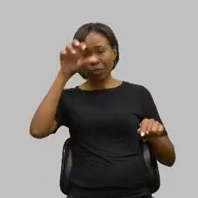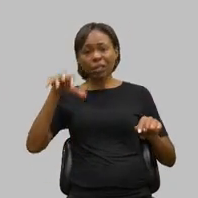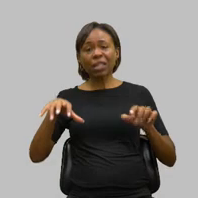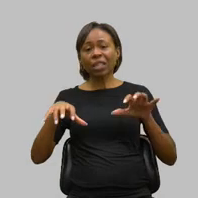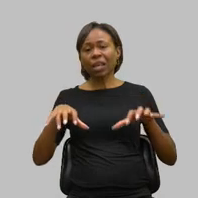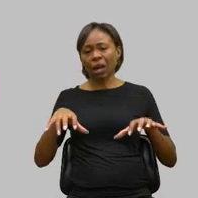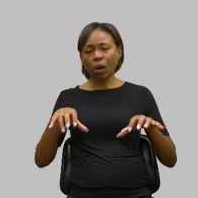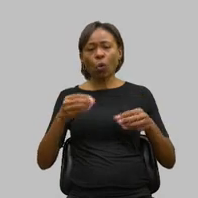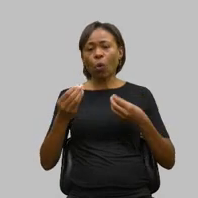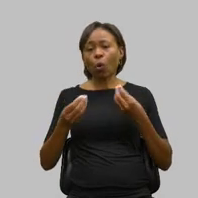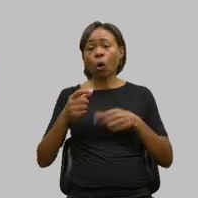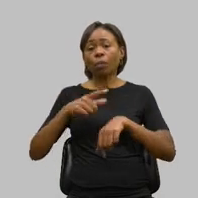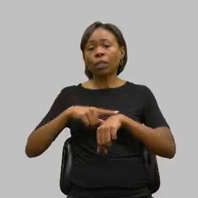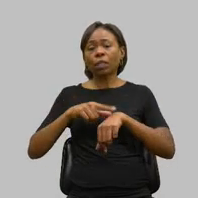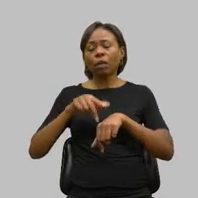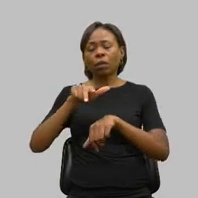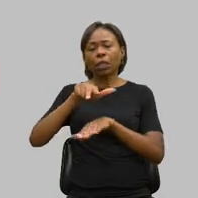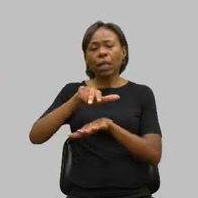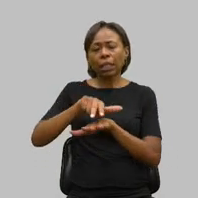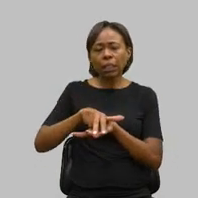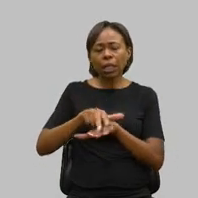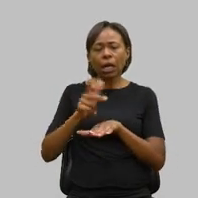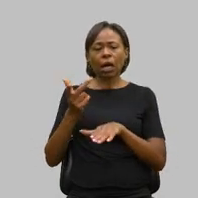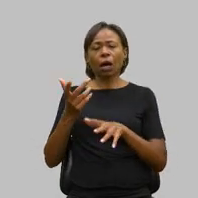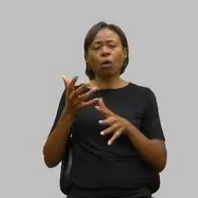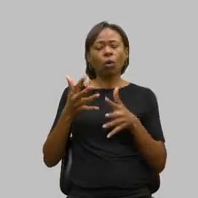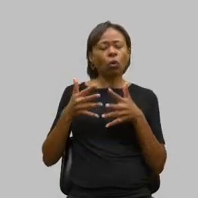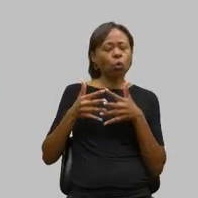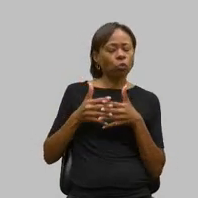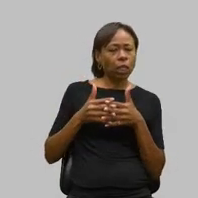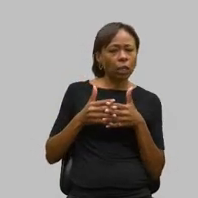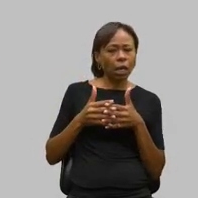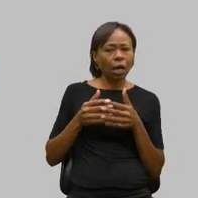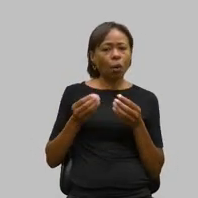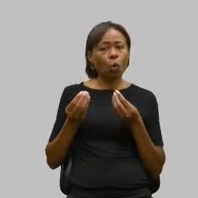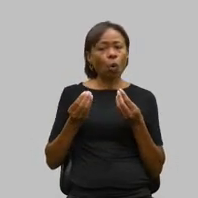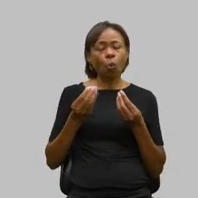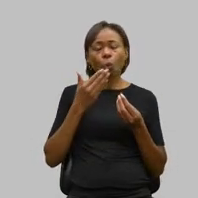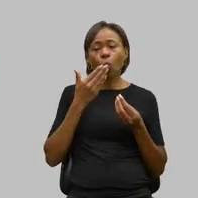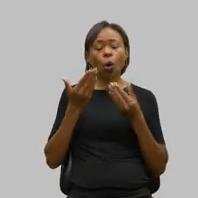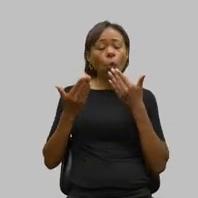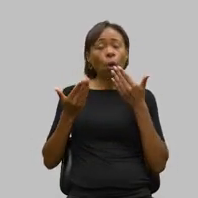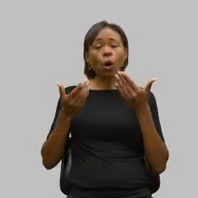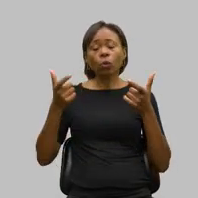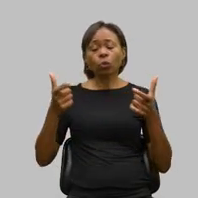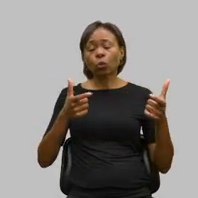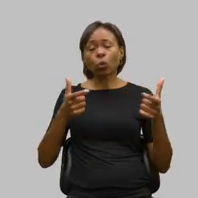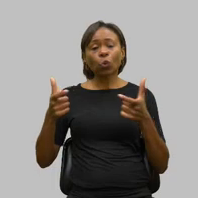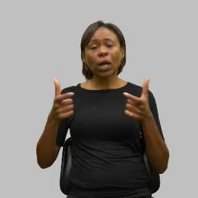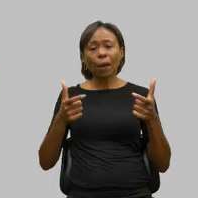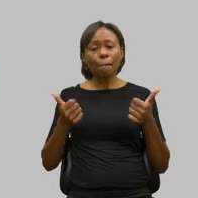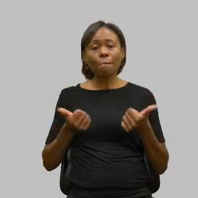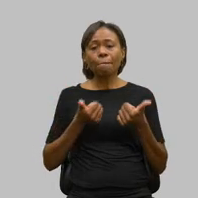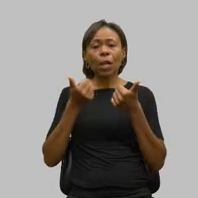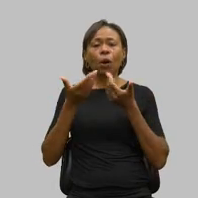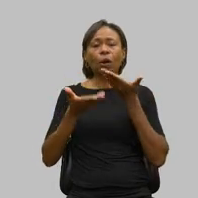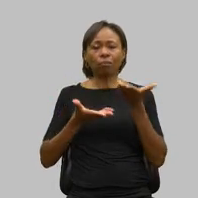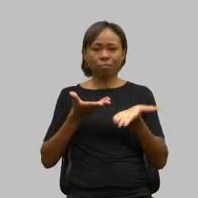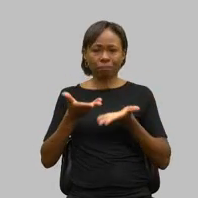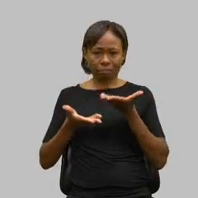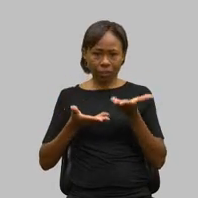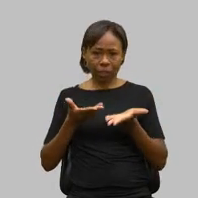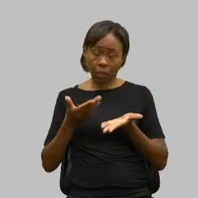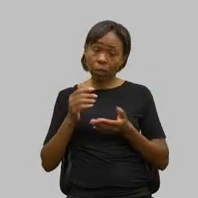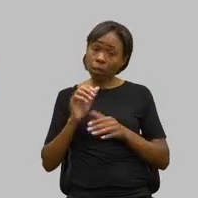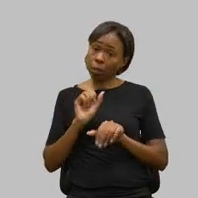Tempo de internação, complicação. Eu consigo mensurar, então, quem é de fato a fazer uma melhor assistência. Então, o que a gente espera para os